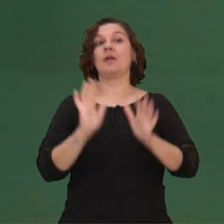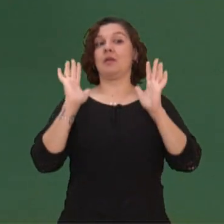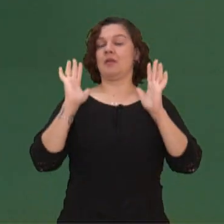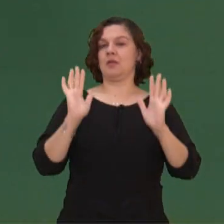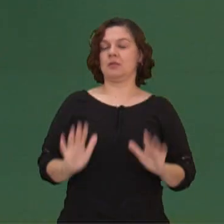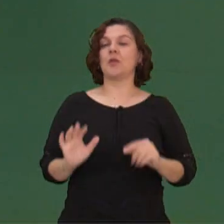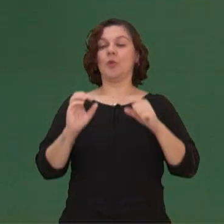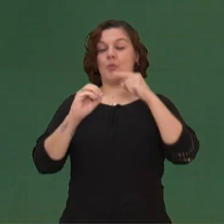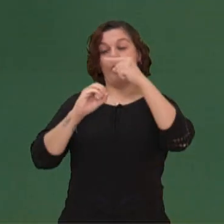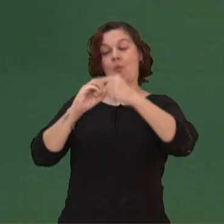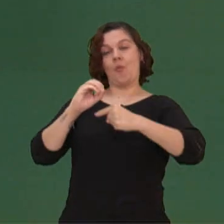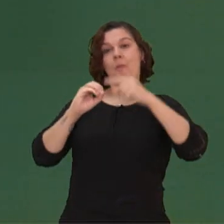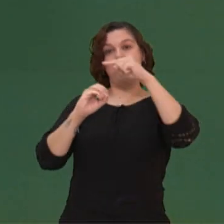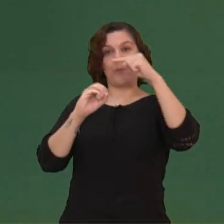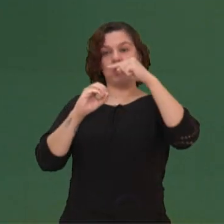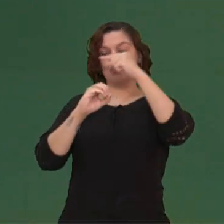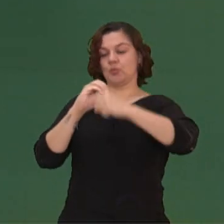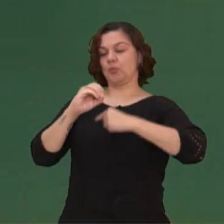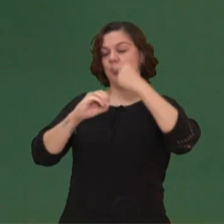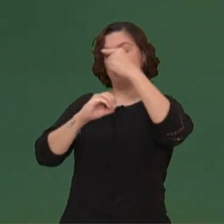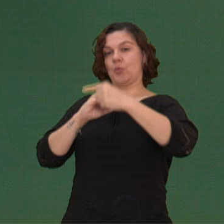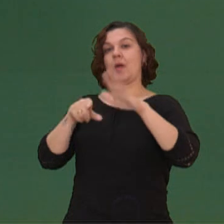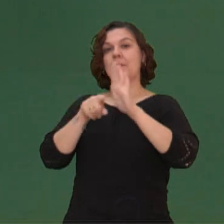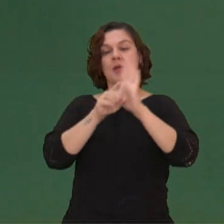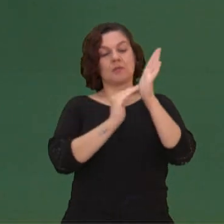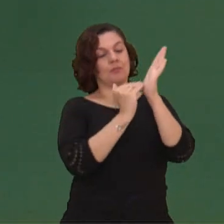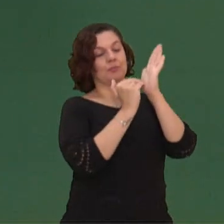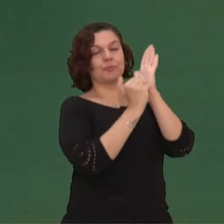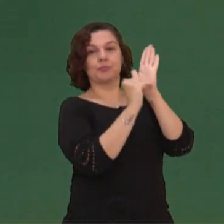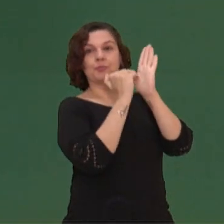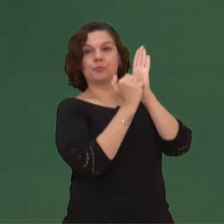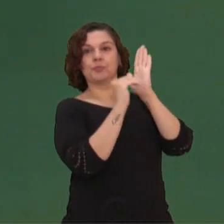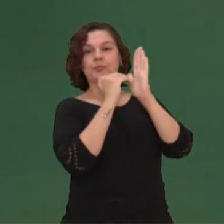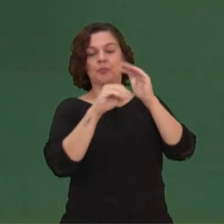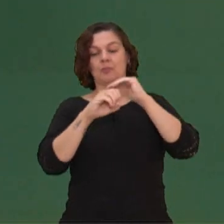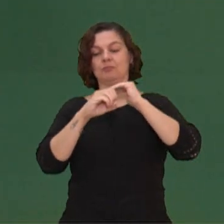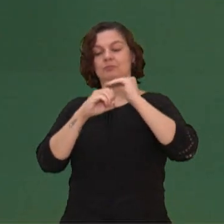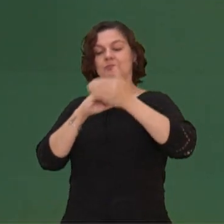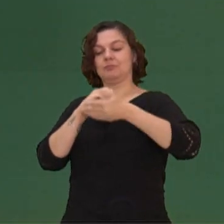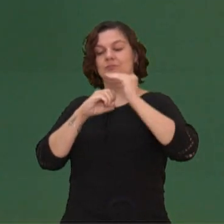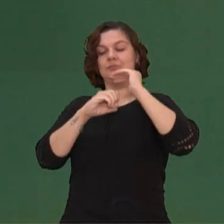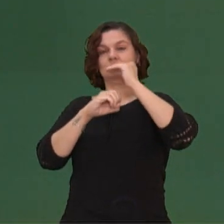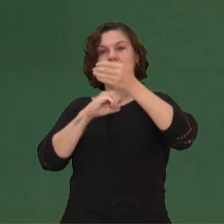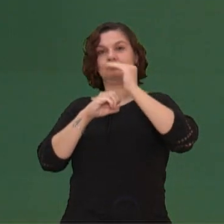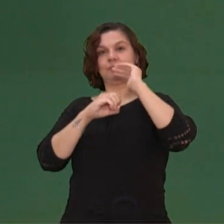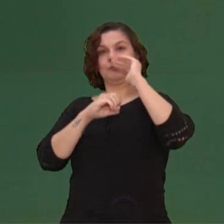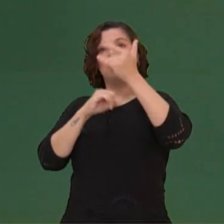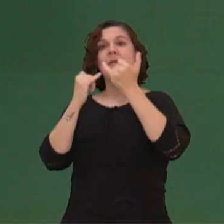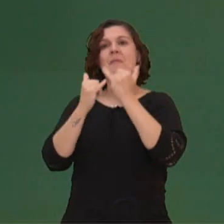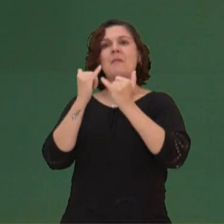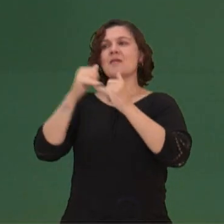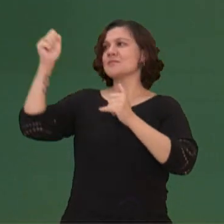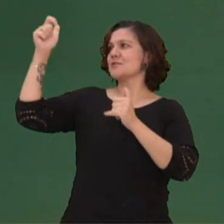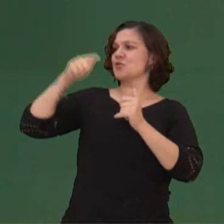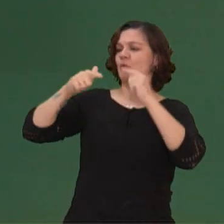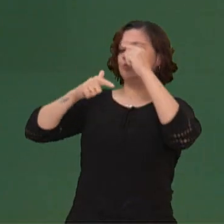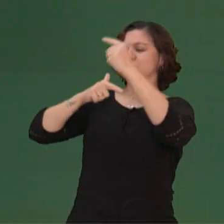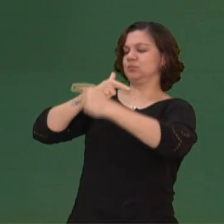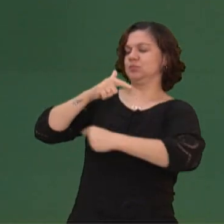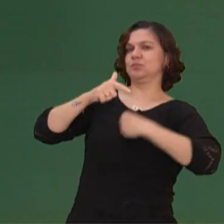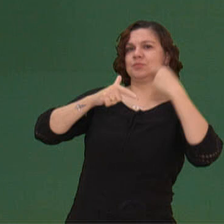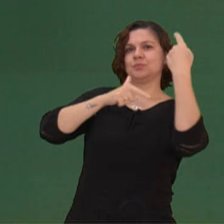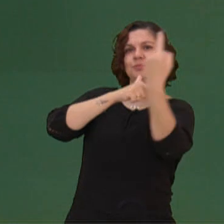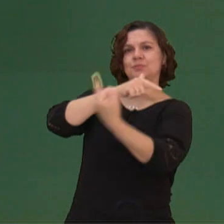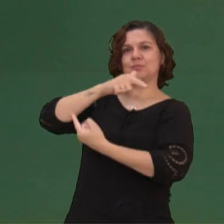Elétrons. Eles são distribuídos em níveis, em camadas. Cada um tem sua órbita. Dá para comparar com o sistema solar. Lembra aquela